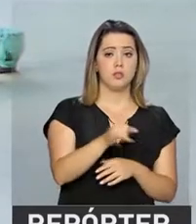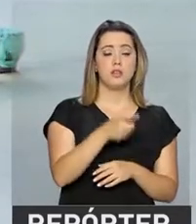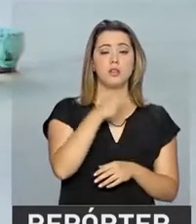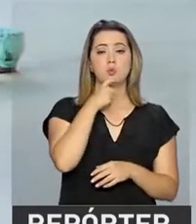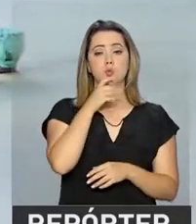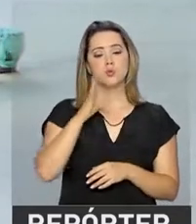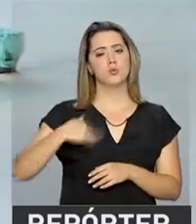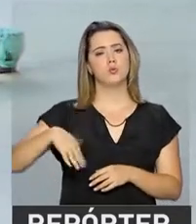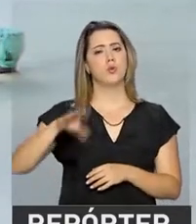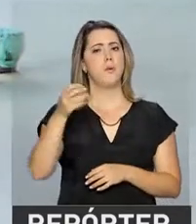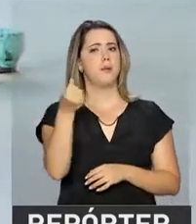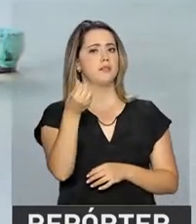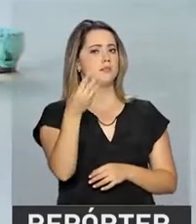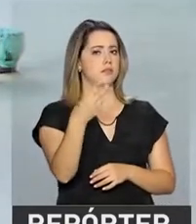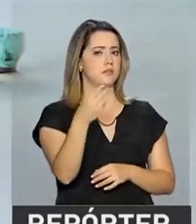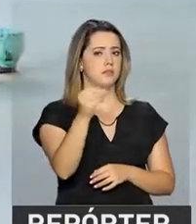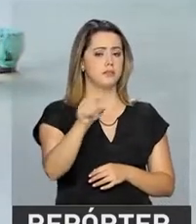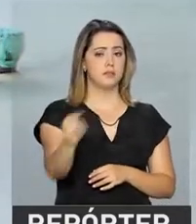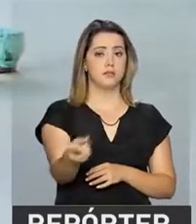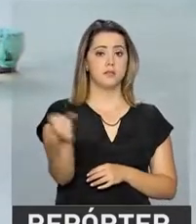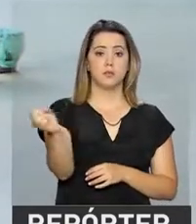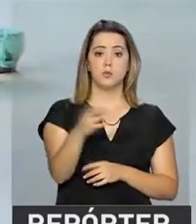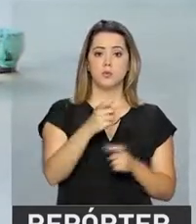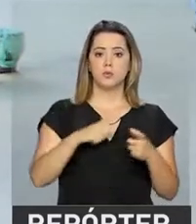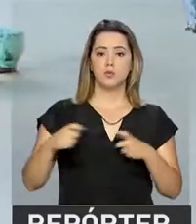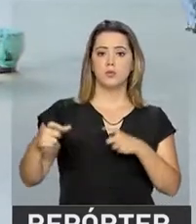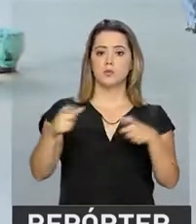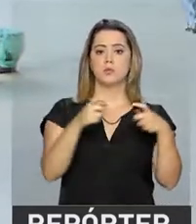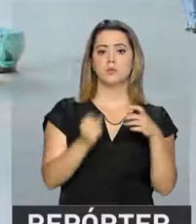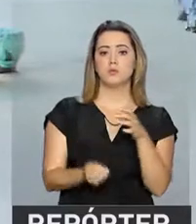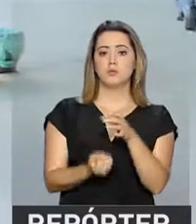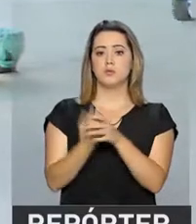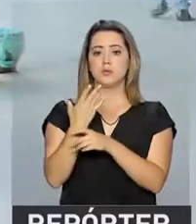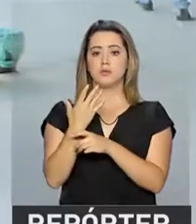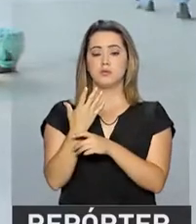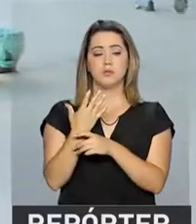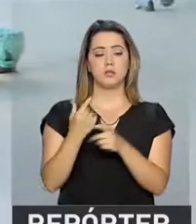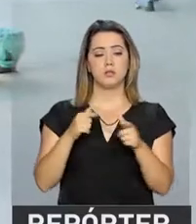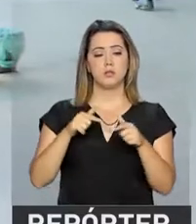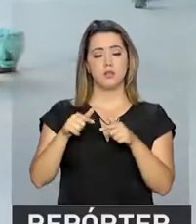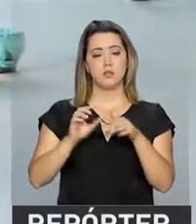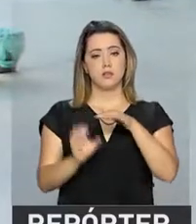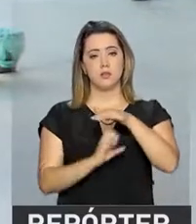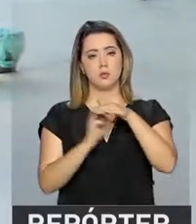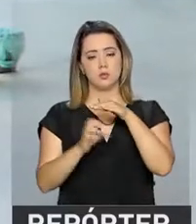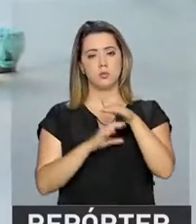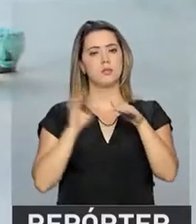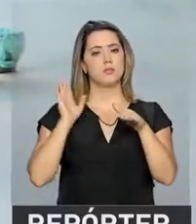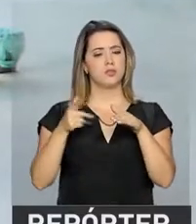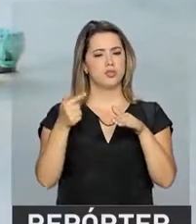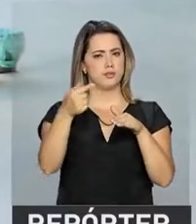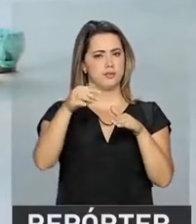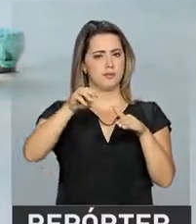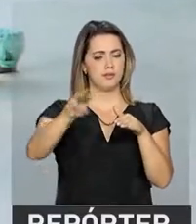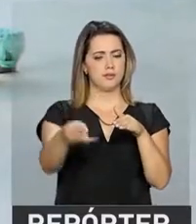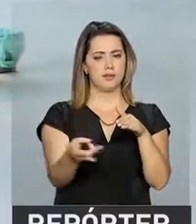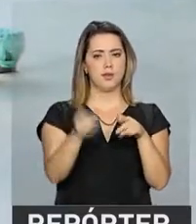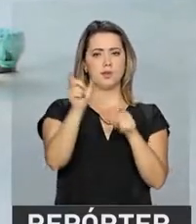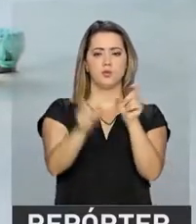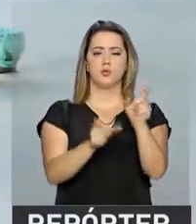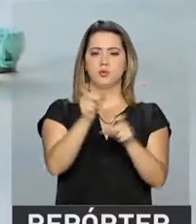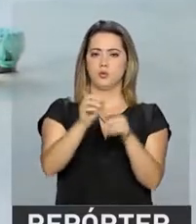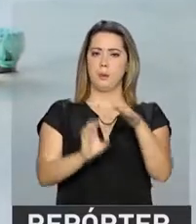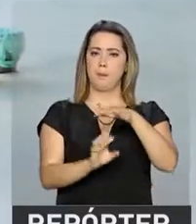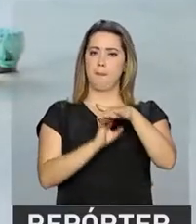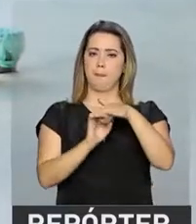630 mil novos pequenos negócios instalados o país a porta com 7 milhões e 300 mil